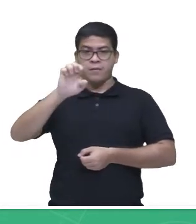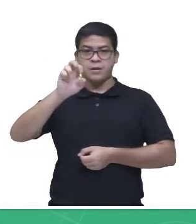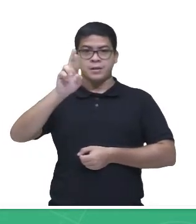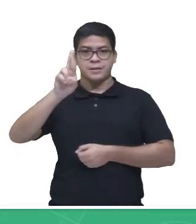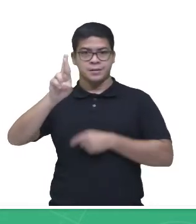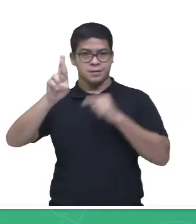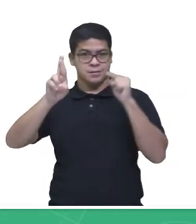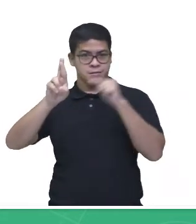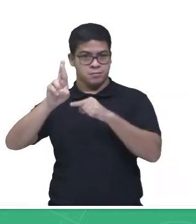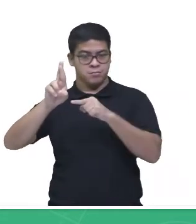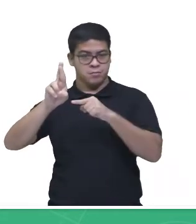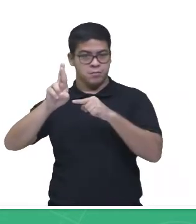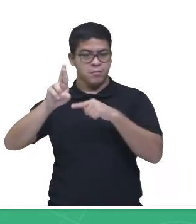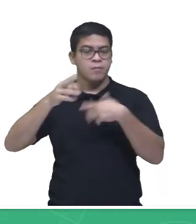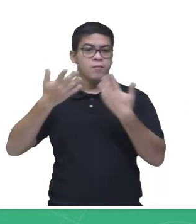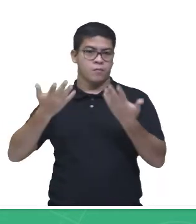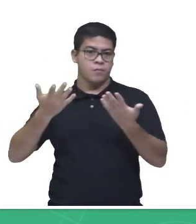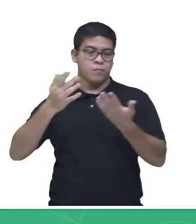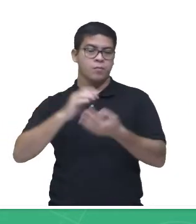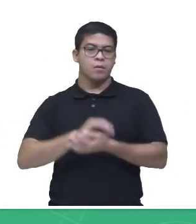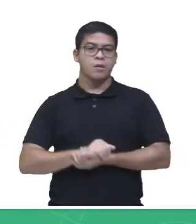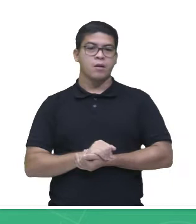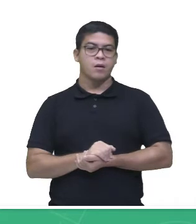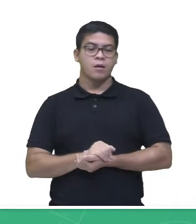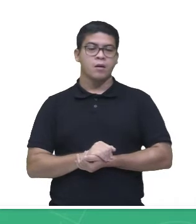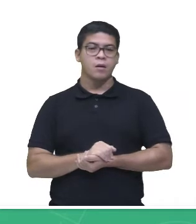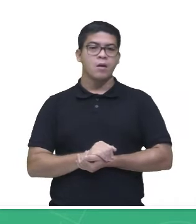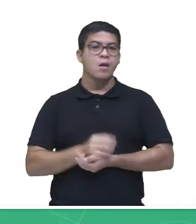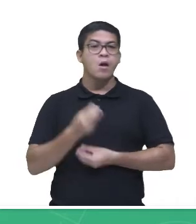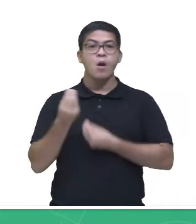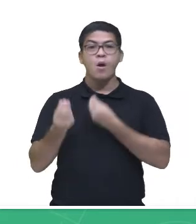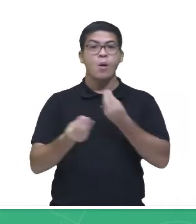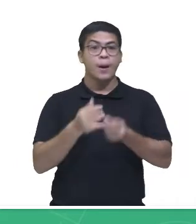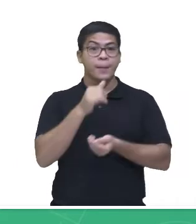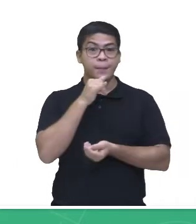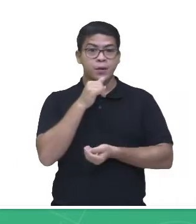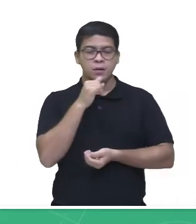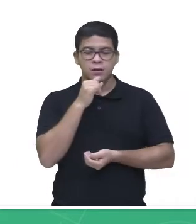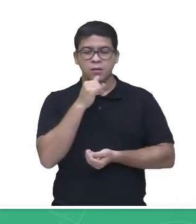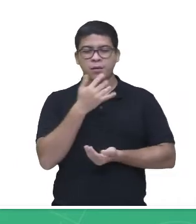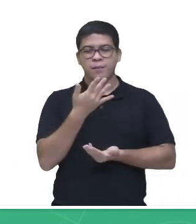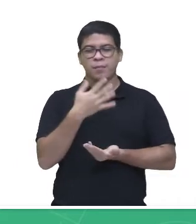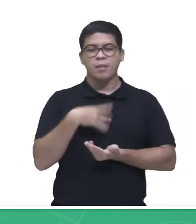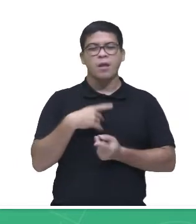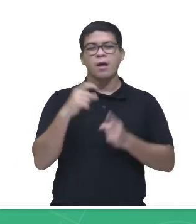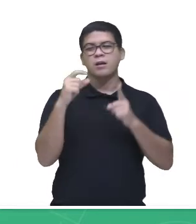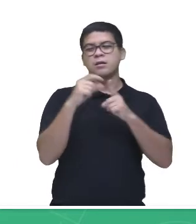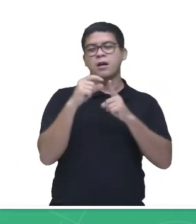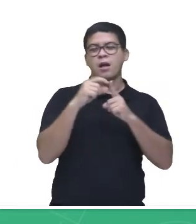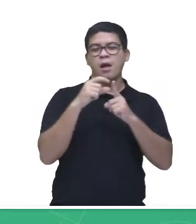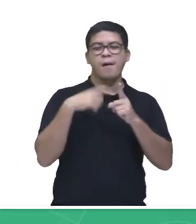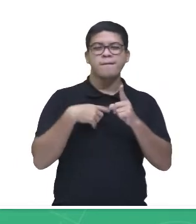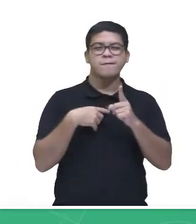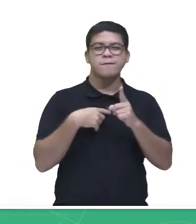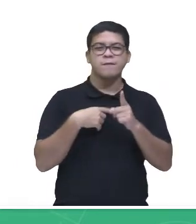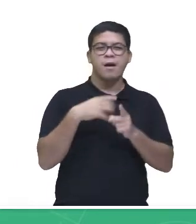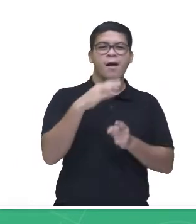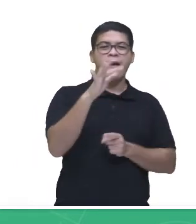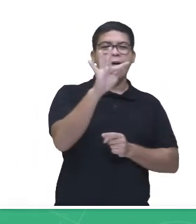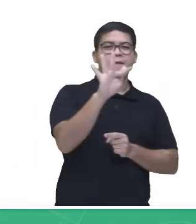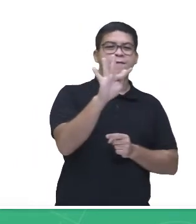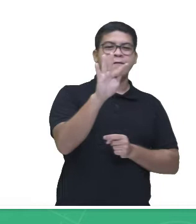feito. Dizer, ninguém diz dizido, dito, né, no português. Na língua espanhola, a mesma coisa. Eu trouxe